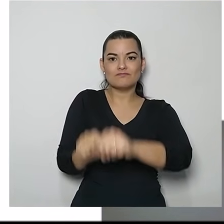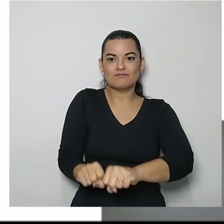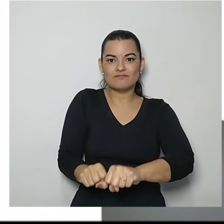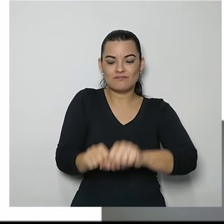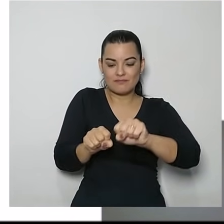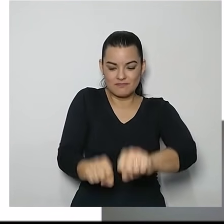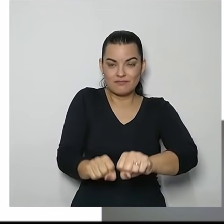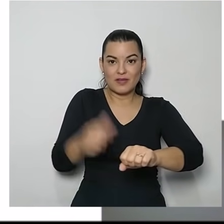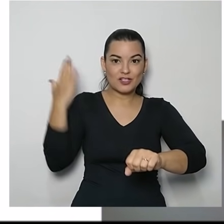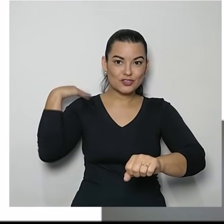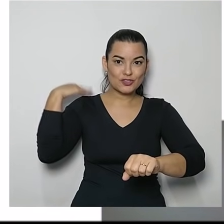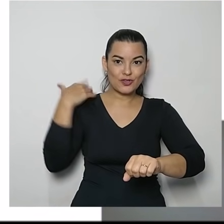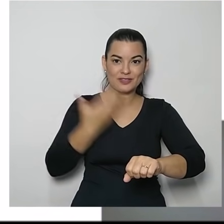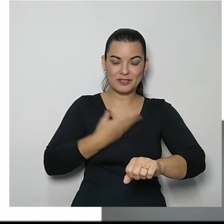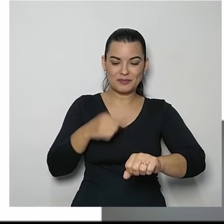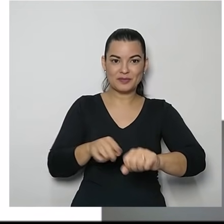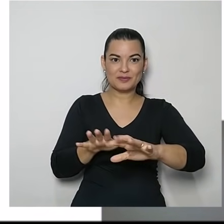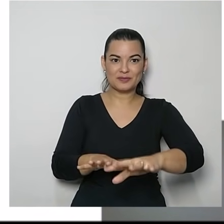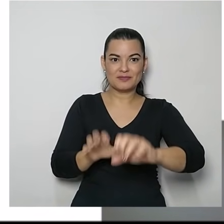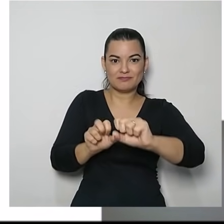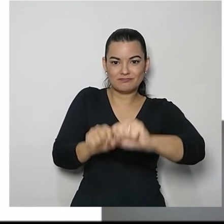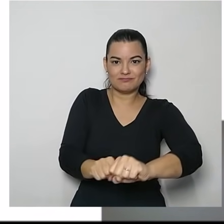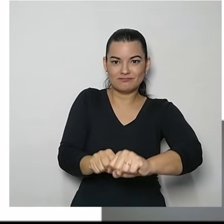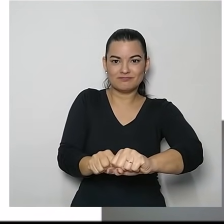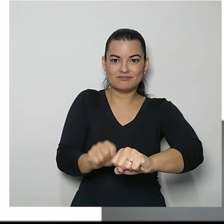aparece na imagem aqui.